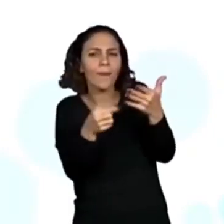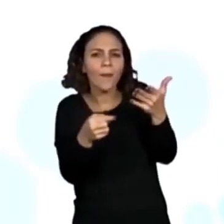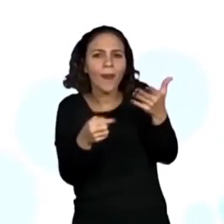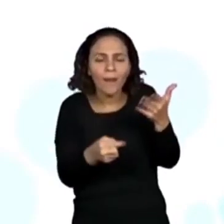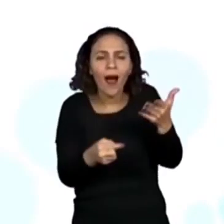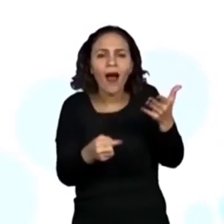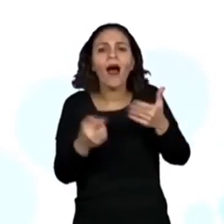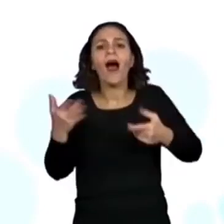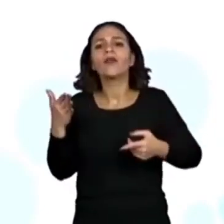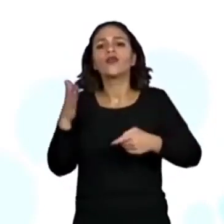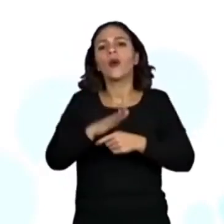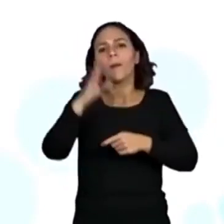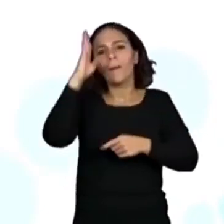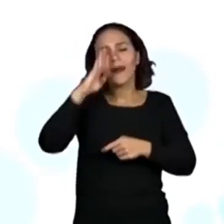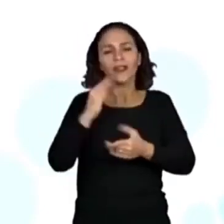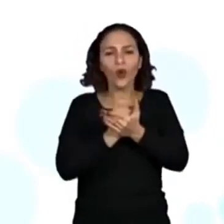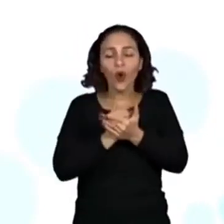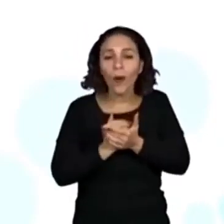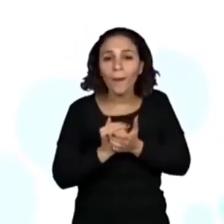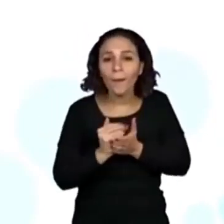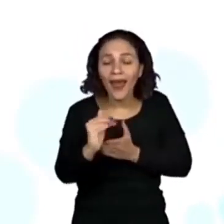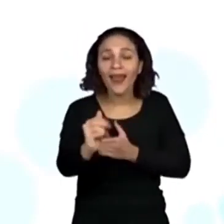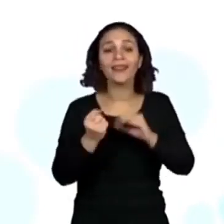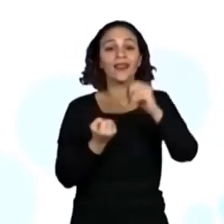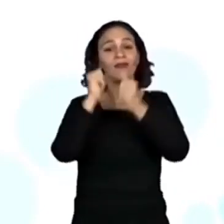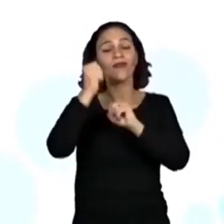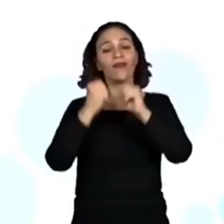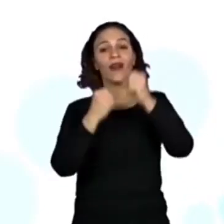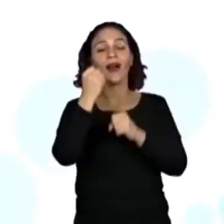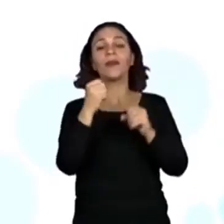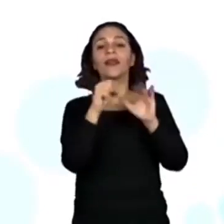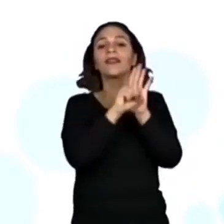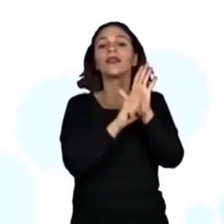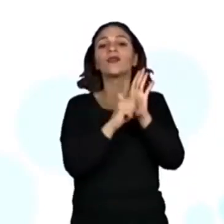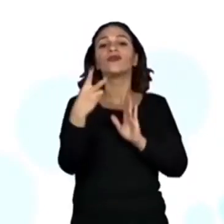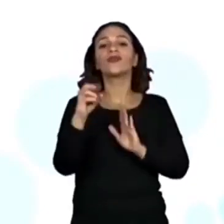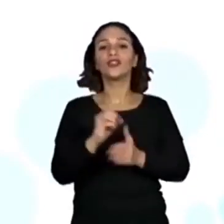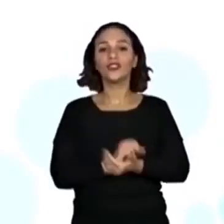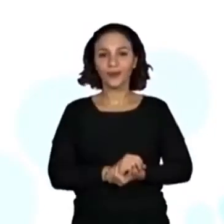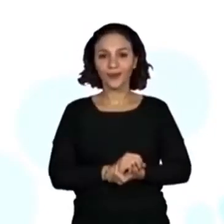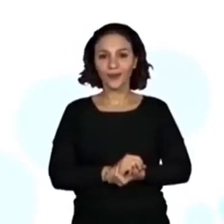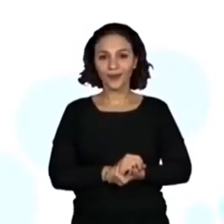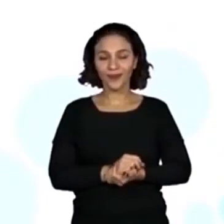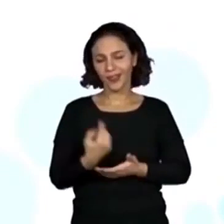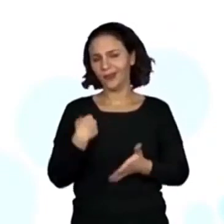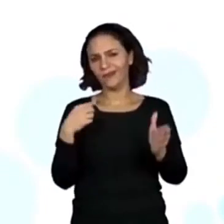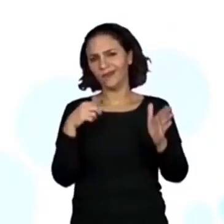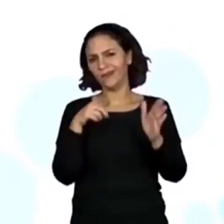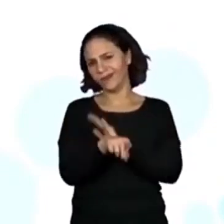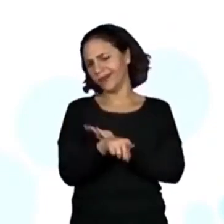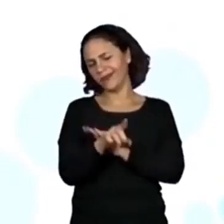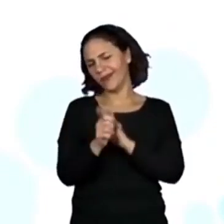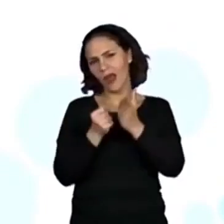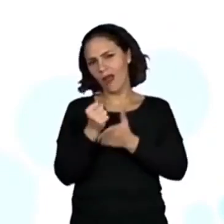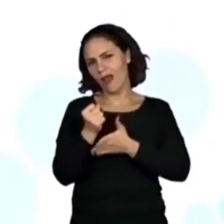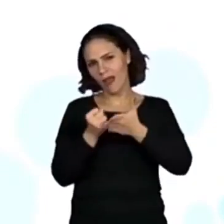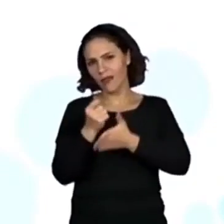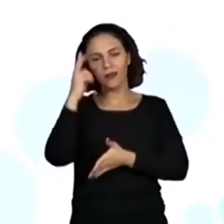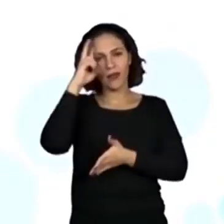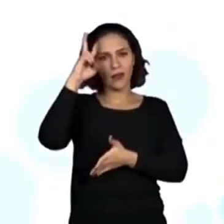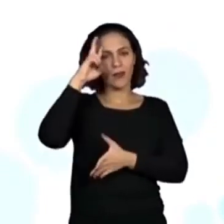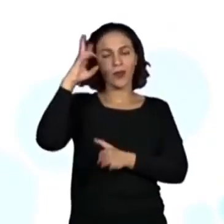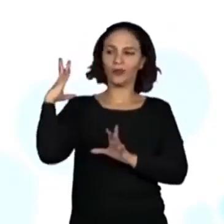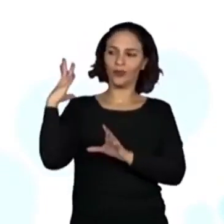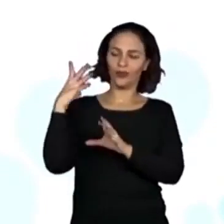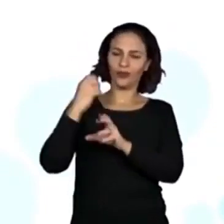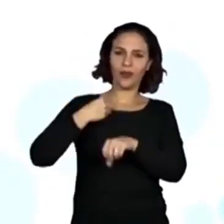de industrialização no começo do século XX? Então, uma perguntinha básica, só para a gente relembrar um pouco de tudo isso